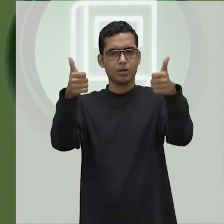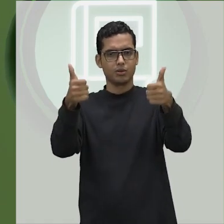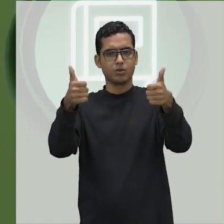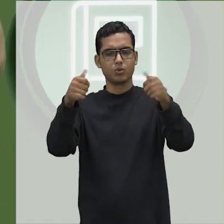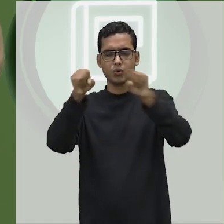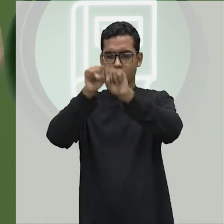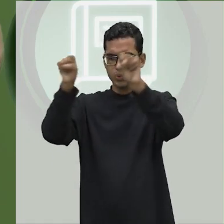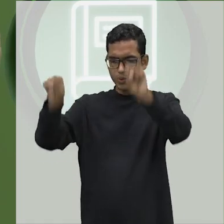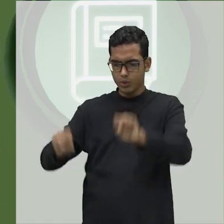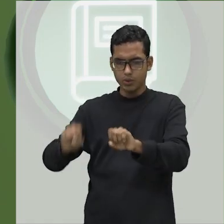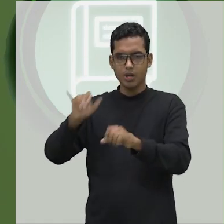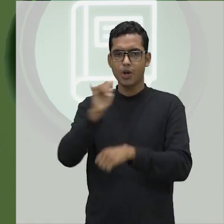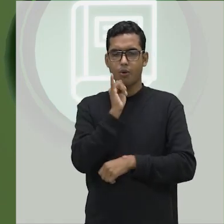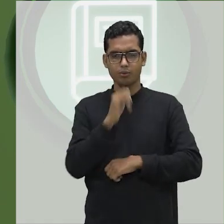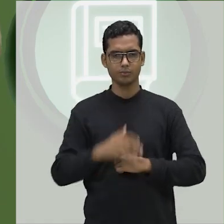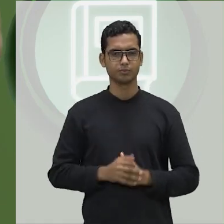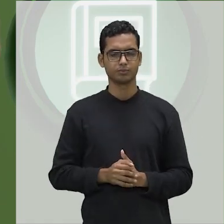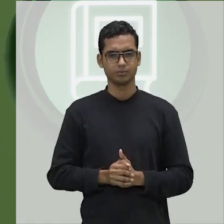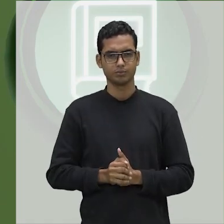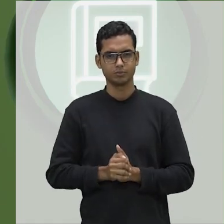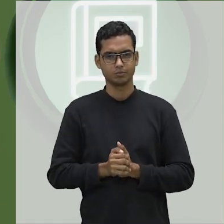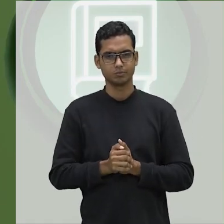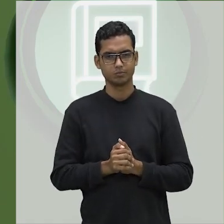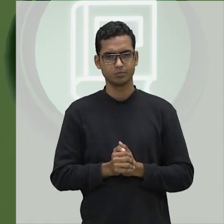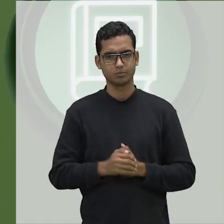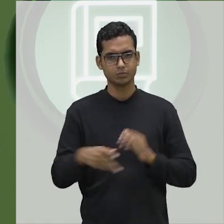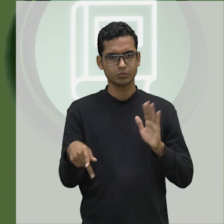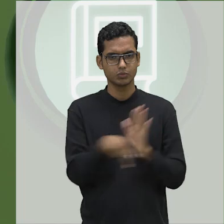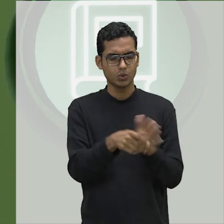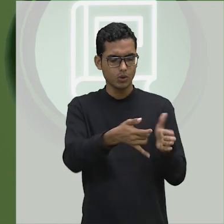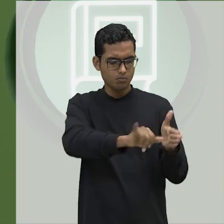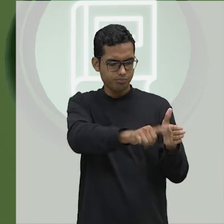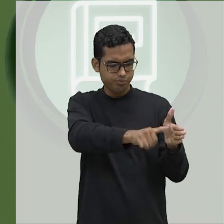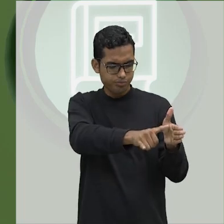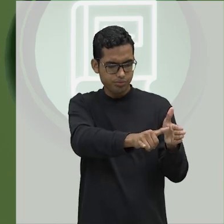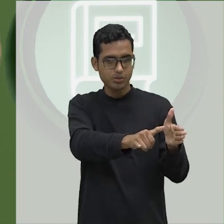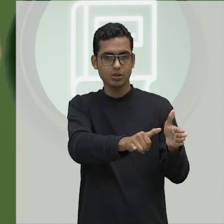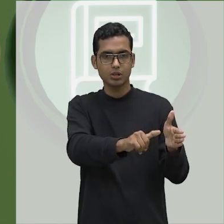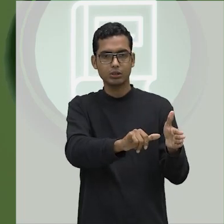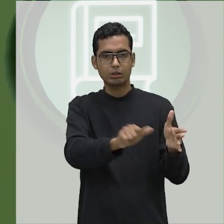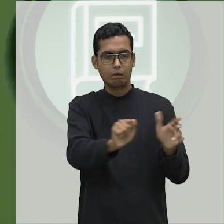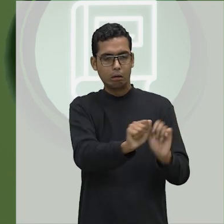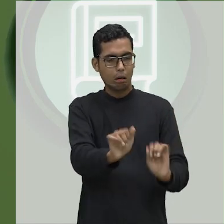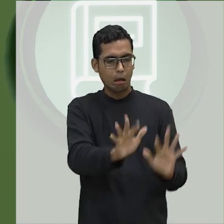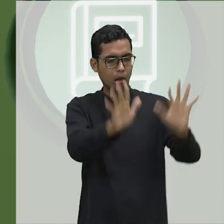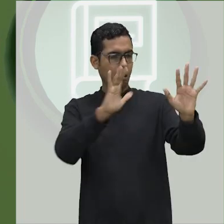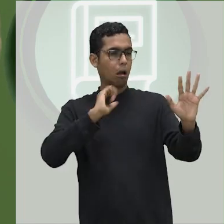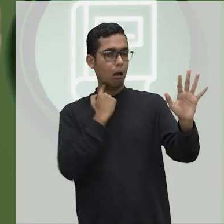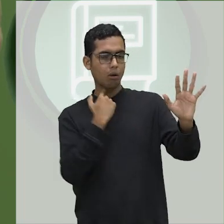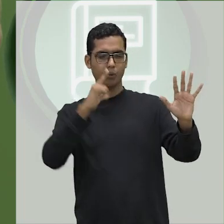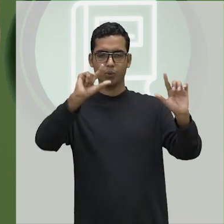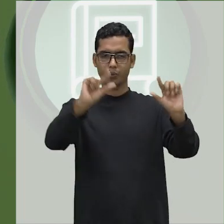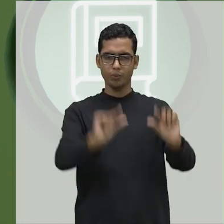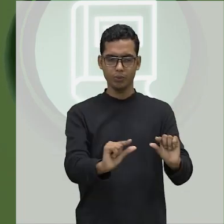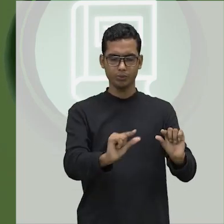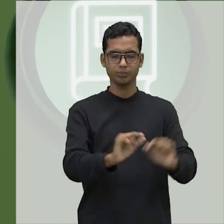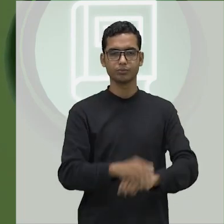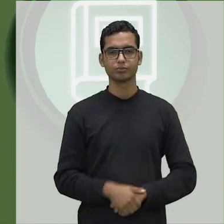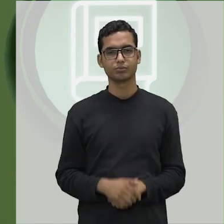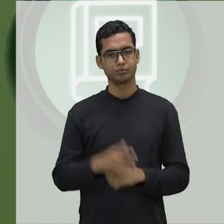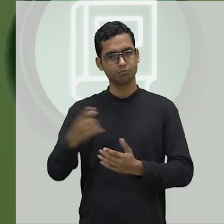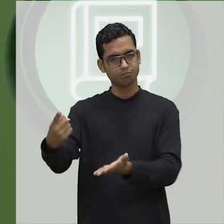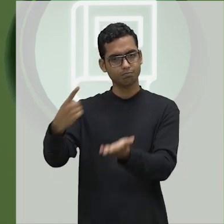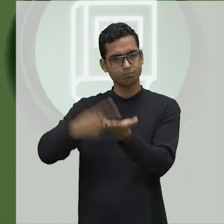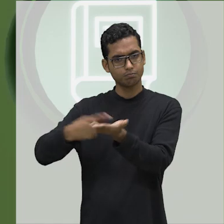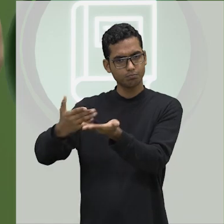sistemas aí, por exemplo, de baterias, que essas baterias sejam menos poluentes. E aí vem a questão, nós convidamos